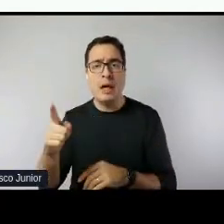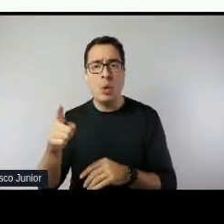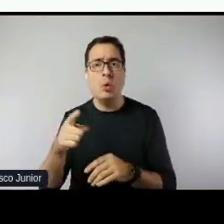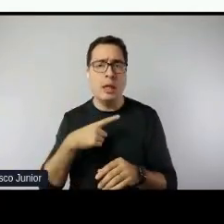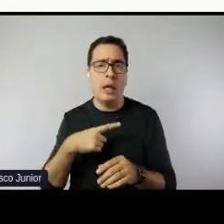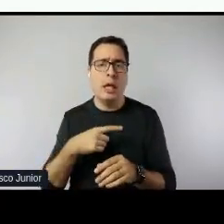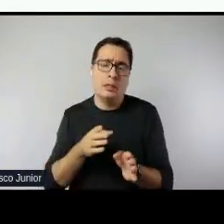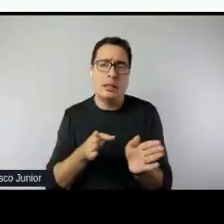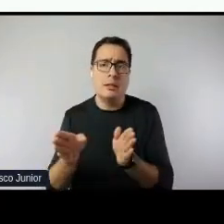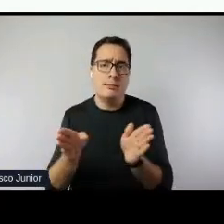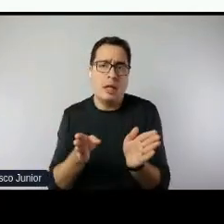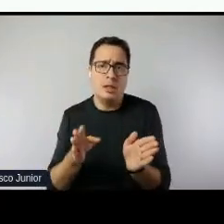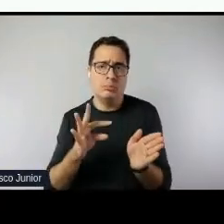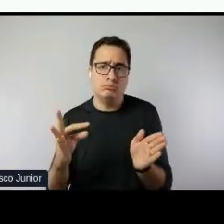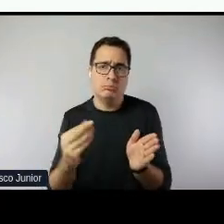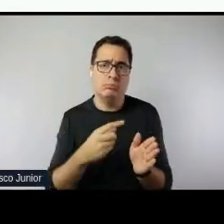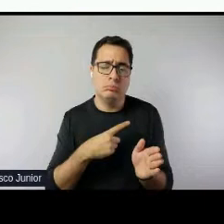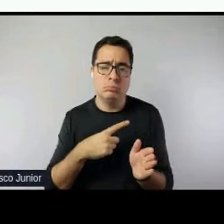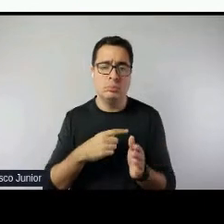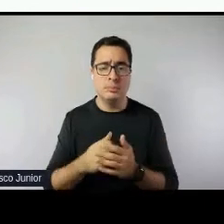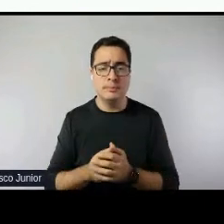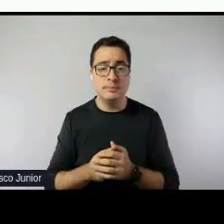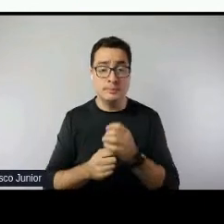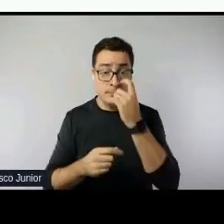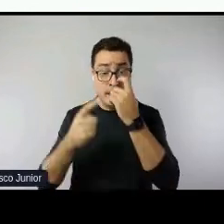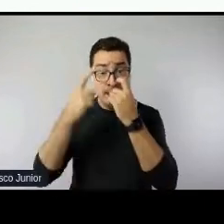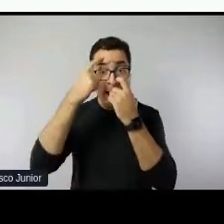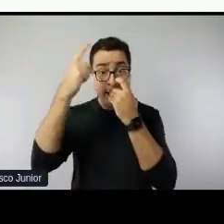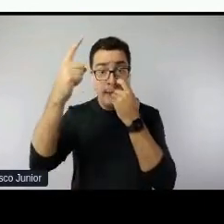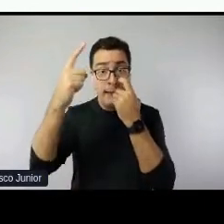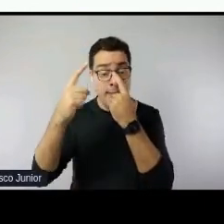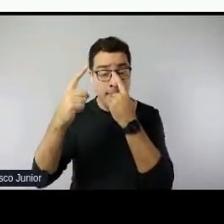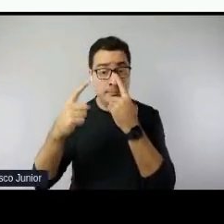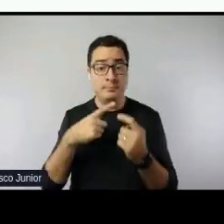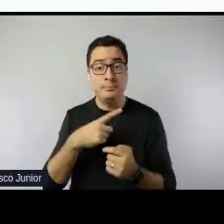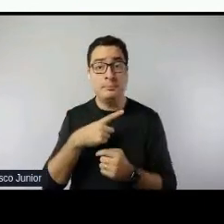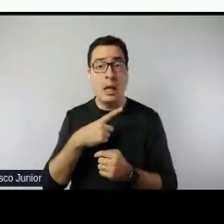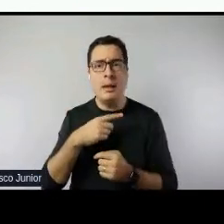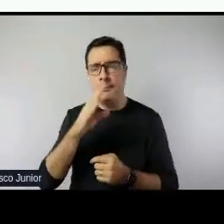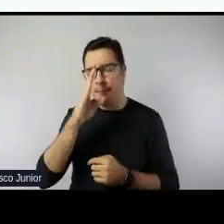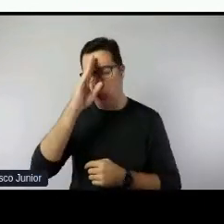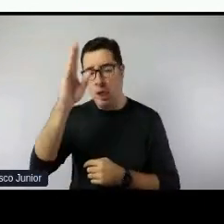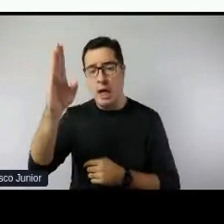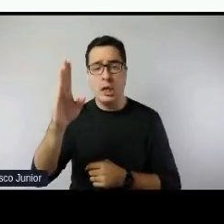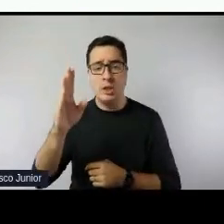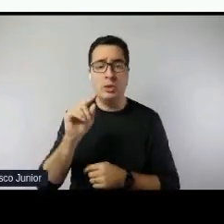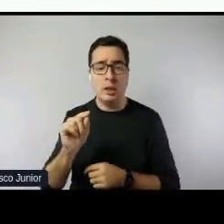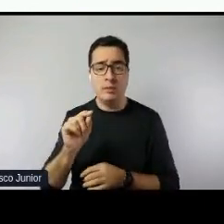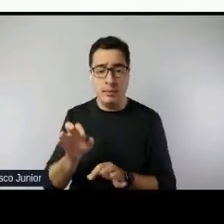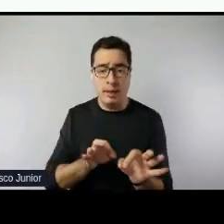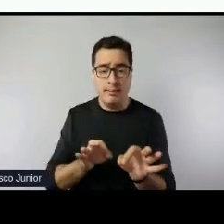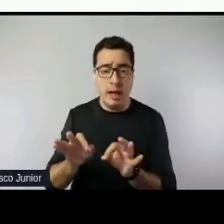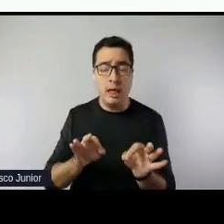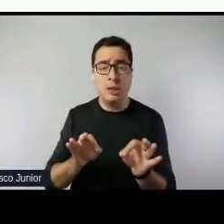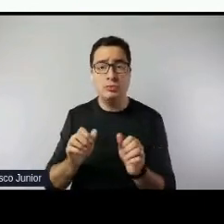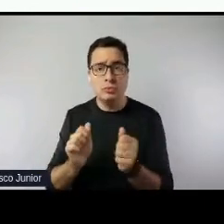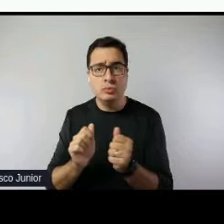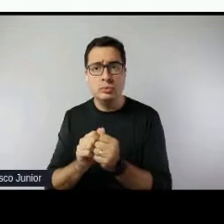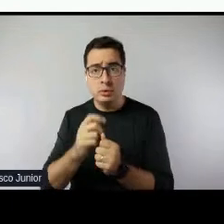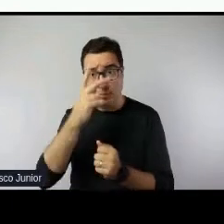possíveis. E nesse intuito, né, a gente tem priorização, que foi construído junto com as pessoas